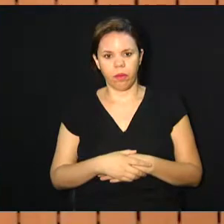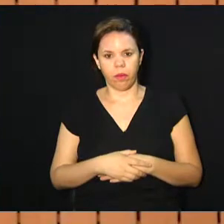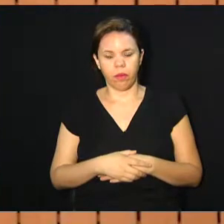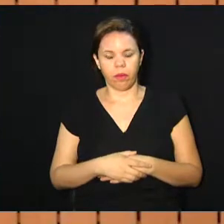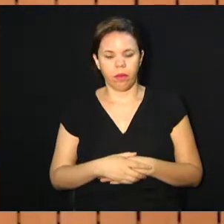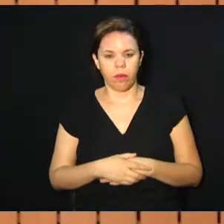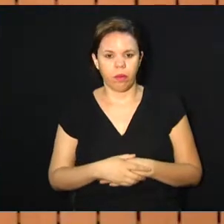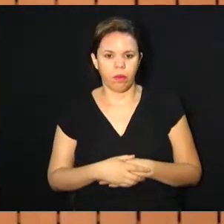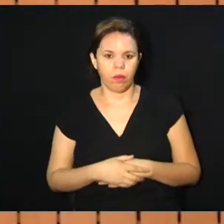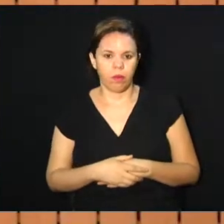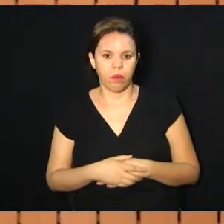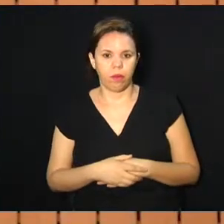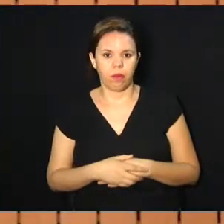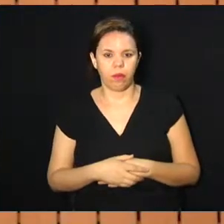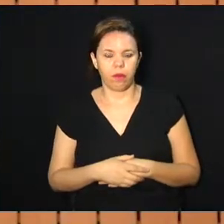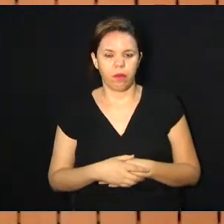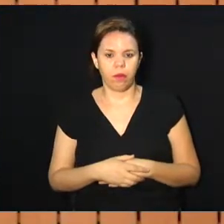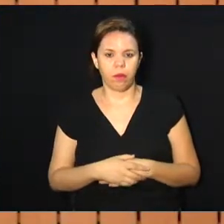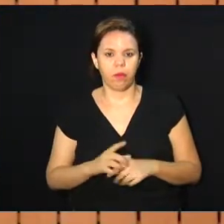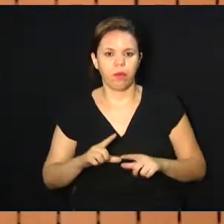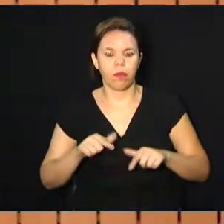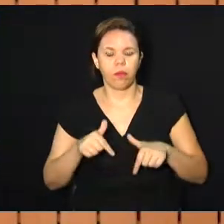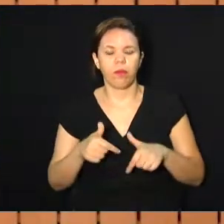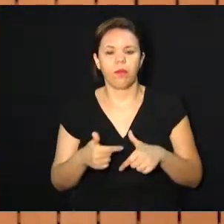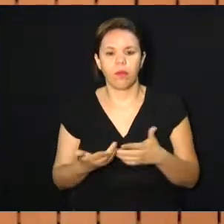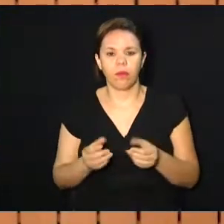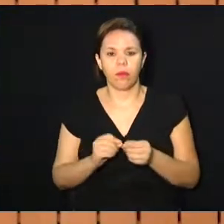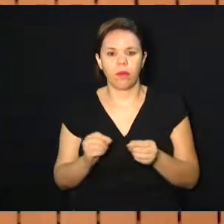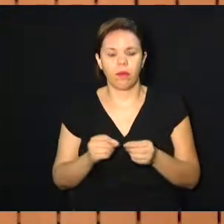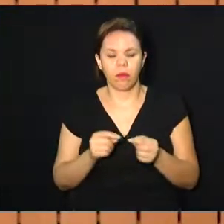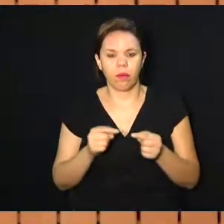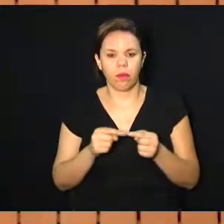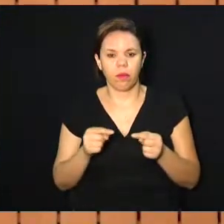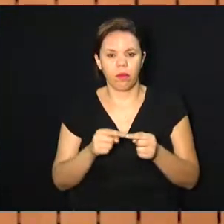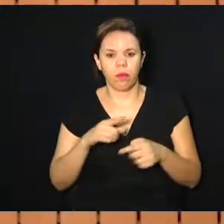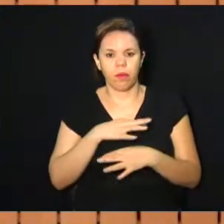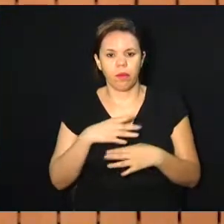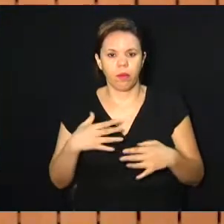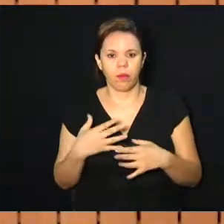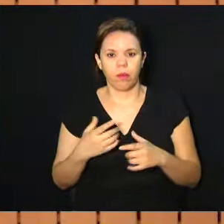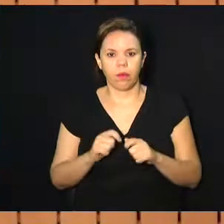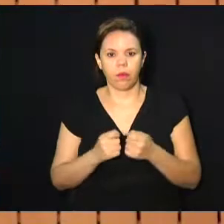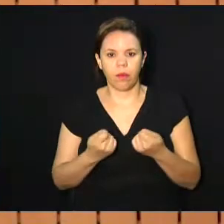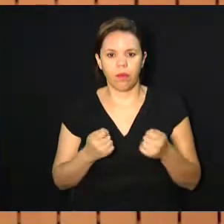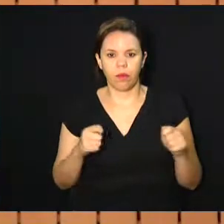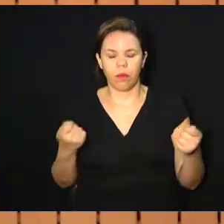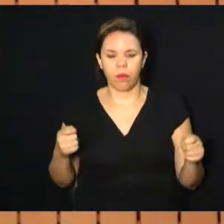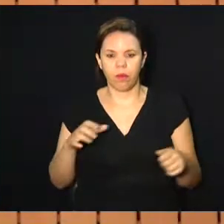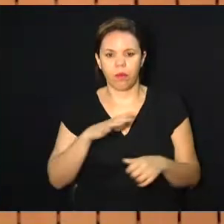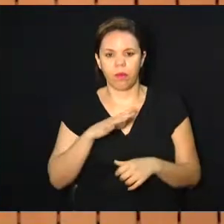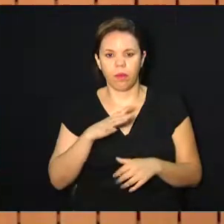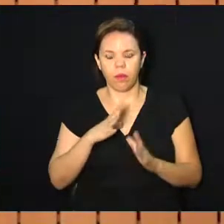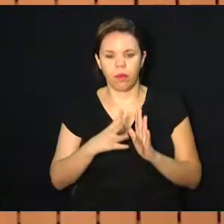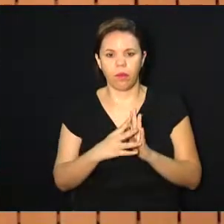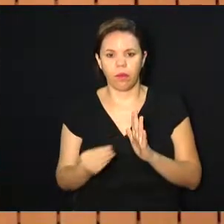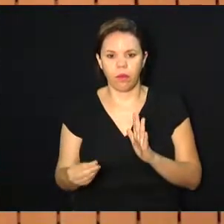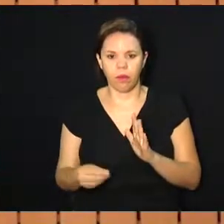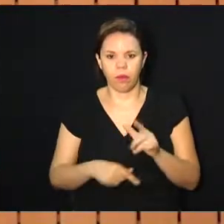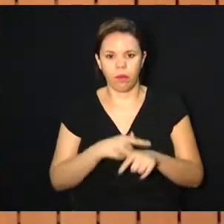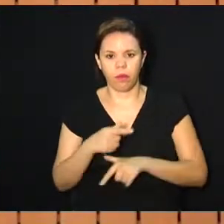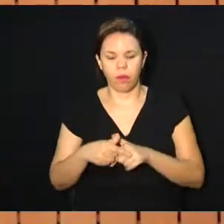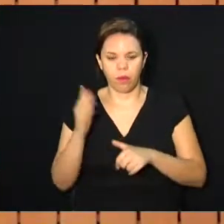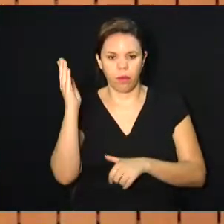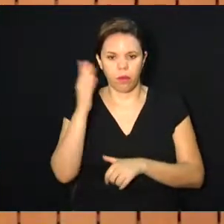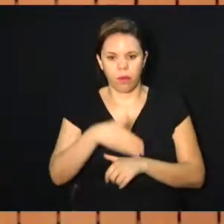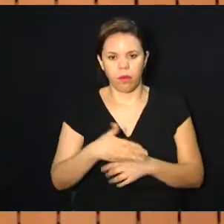mais ampla, em que medida que seria viável para uma cidade do porte, do tamanho de Campinas, um modelo de operação